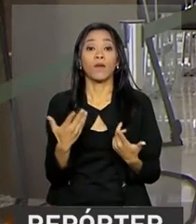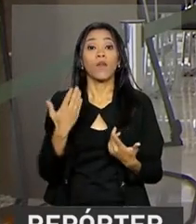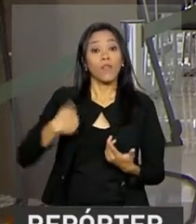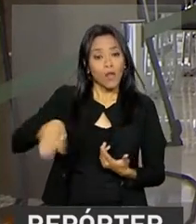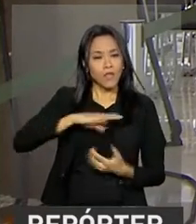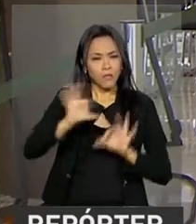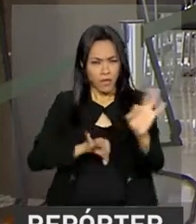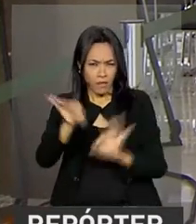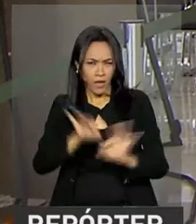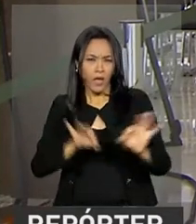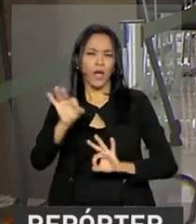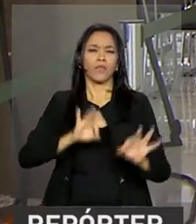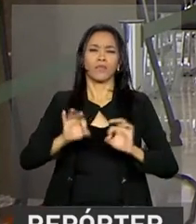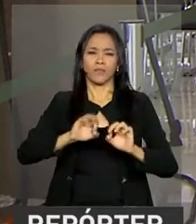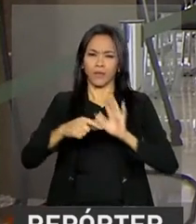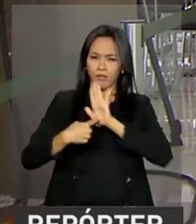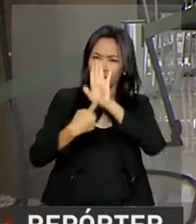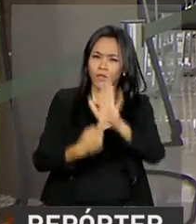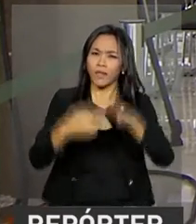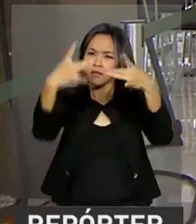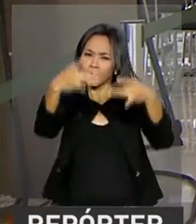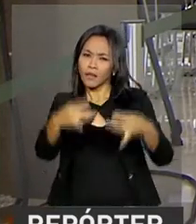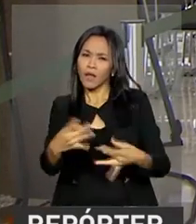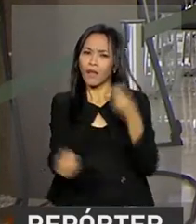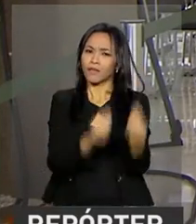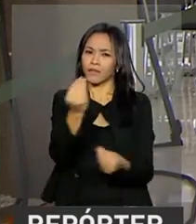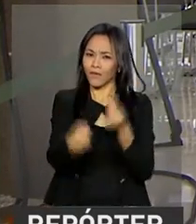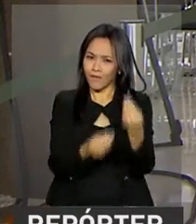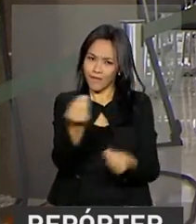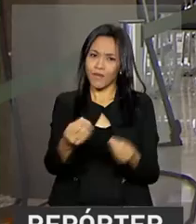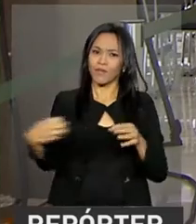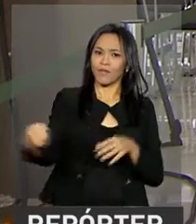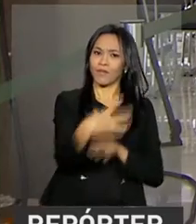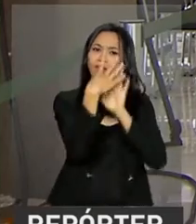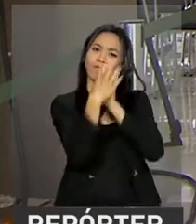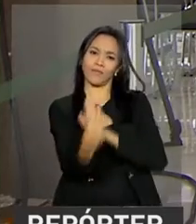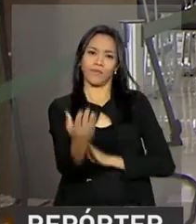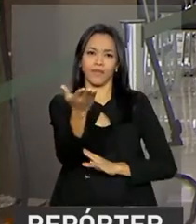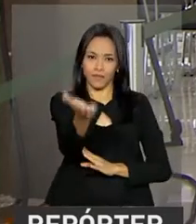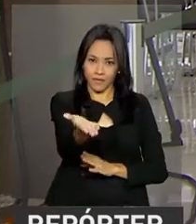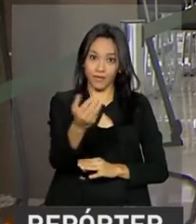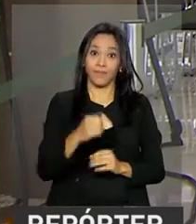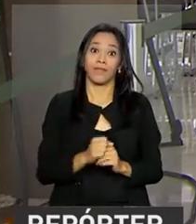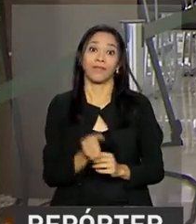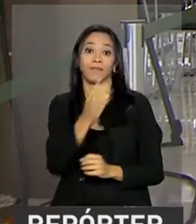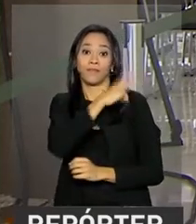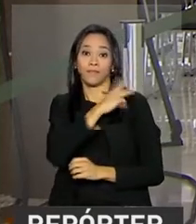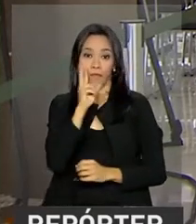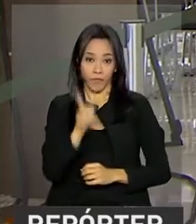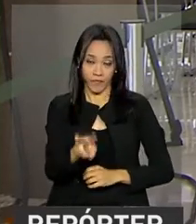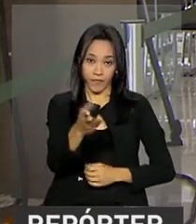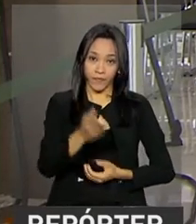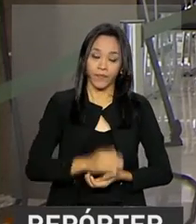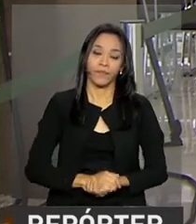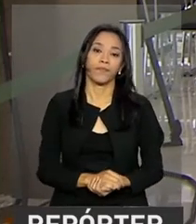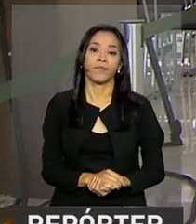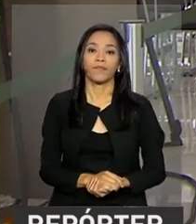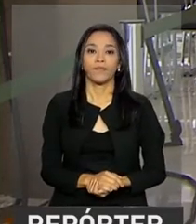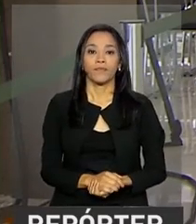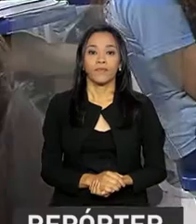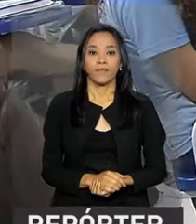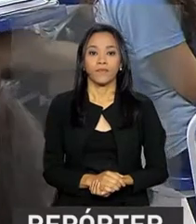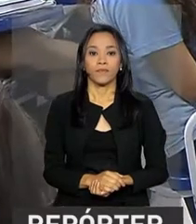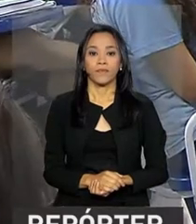equipe para uma reportagem com os detalhes aí dessa dessa reforma do ensino médio do novo ensino médio vamos acompanhar